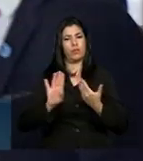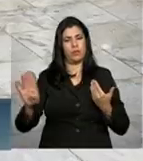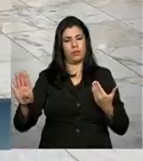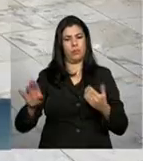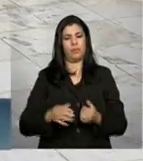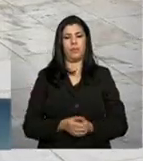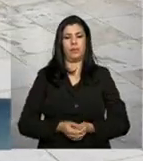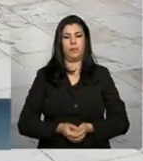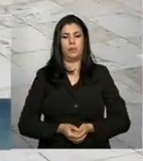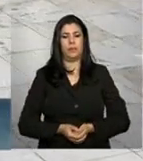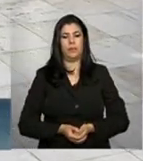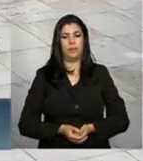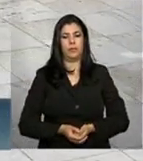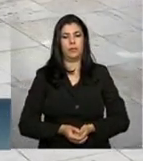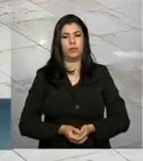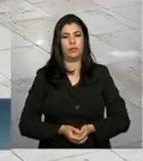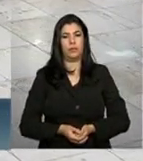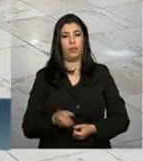Marco Virri.